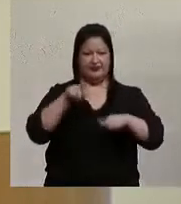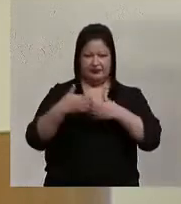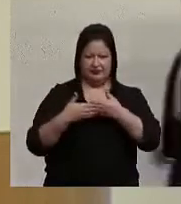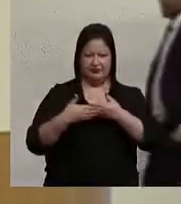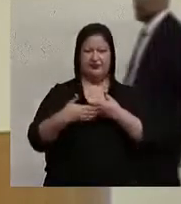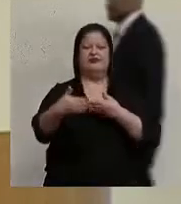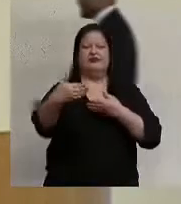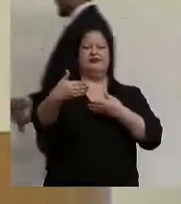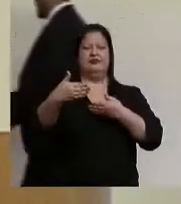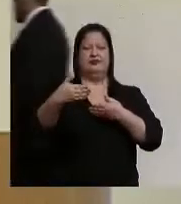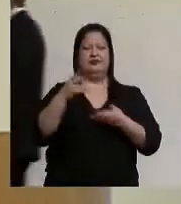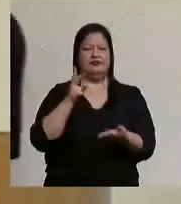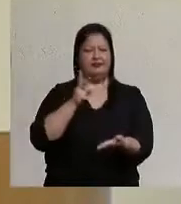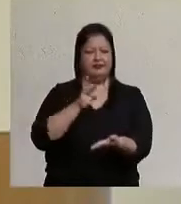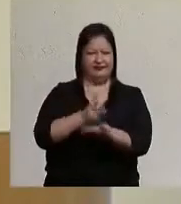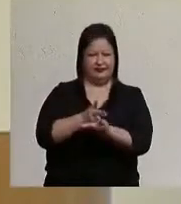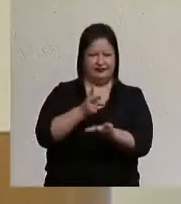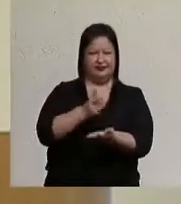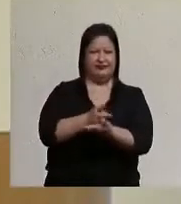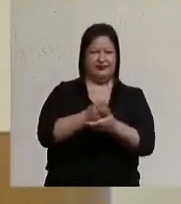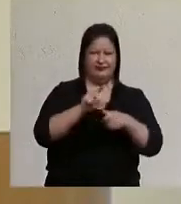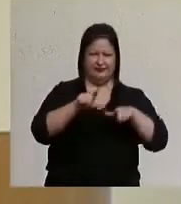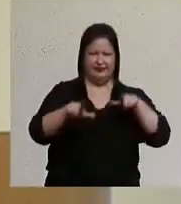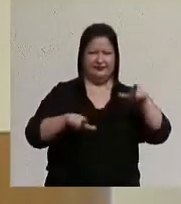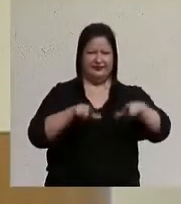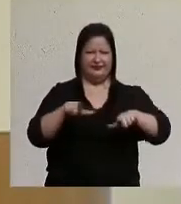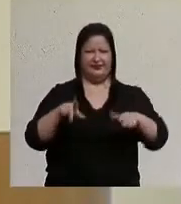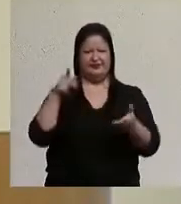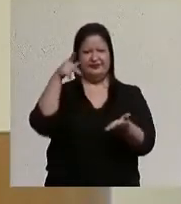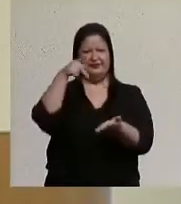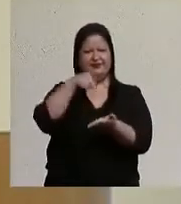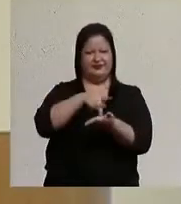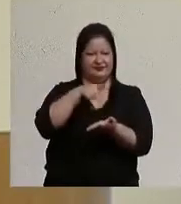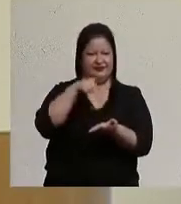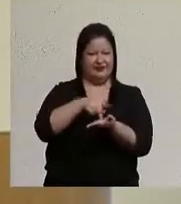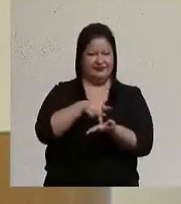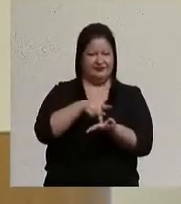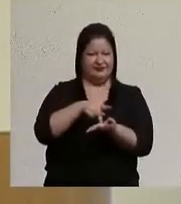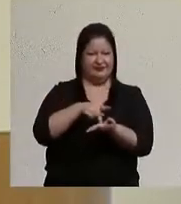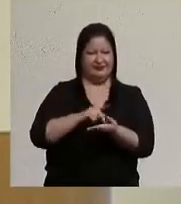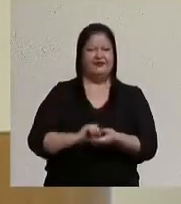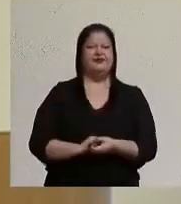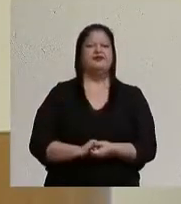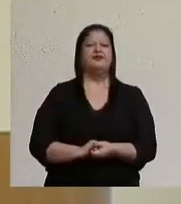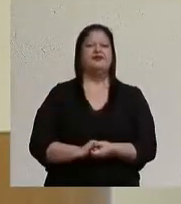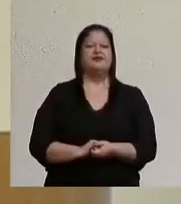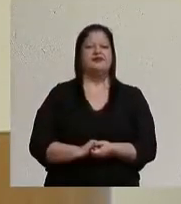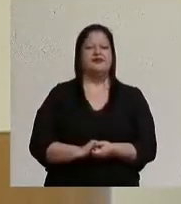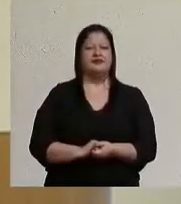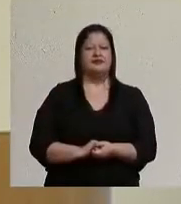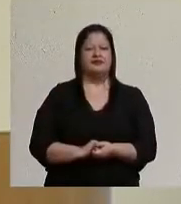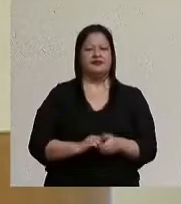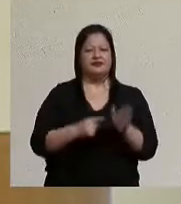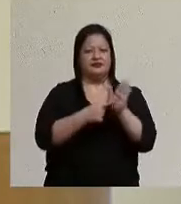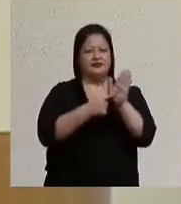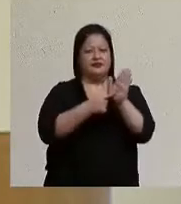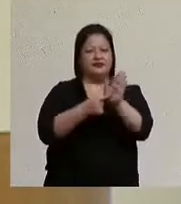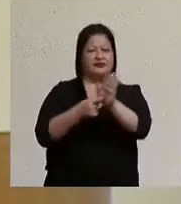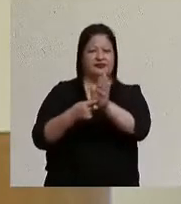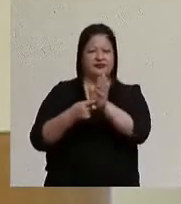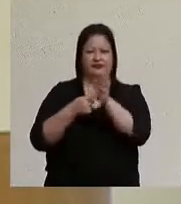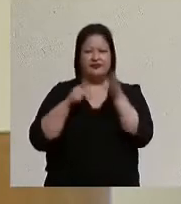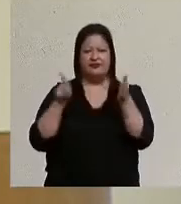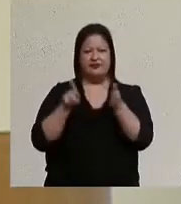continuar trabalha um trabalho da Verdade um trabalho que vem e reconhecimento